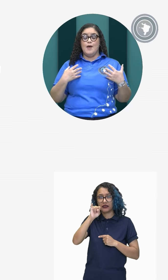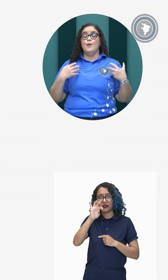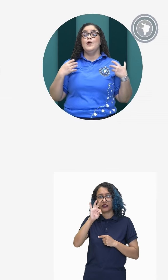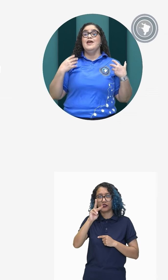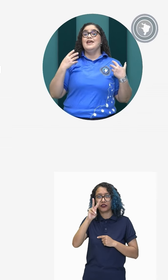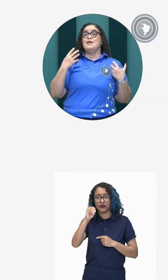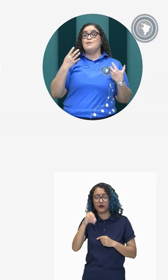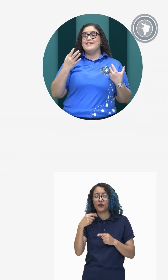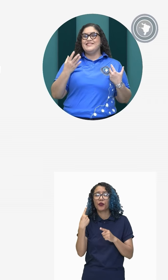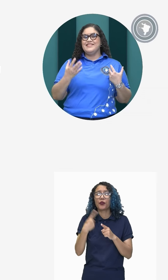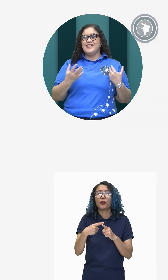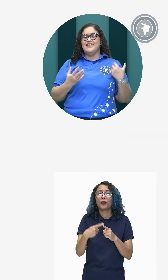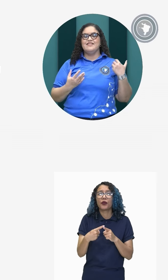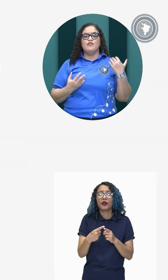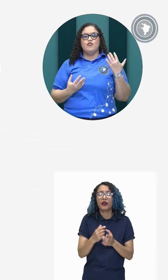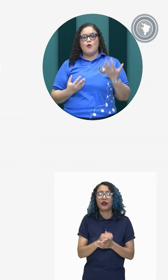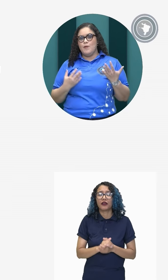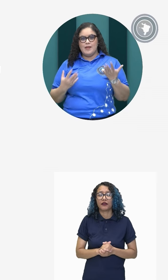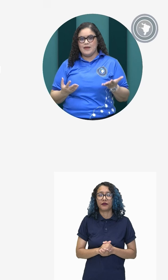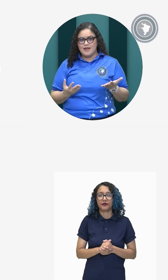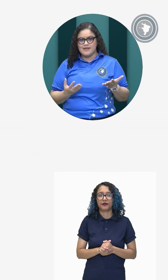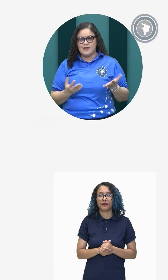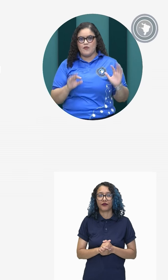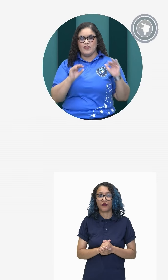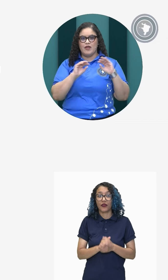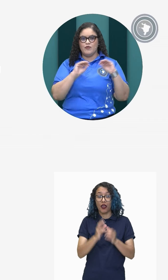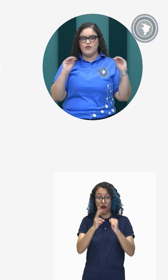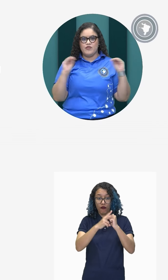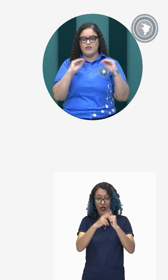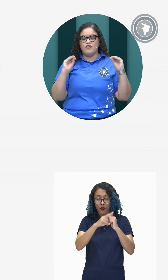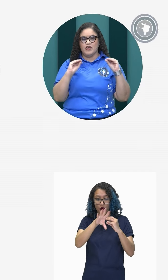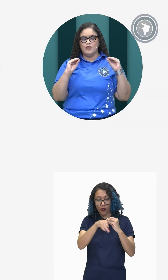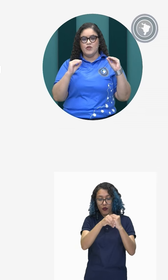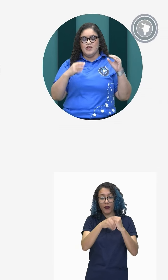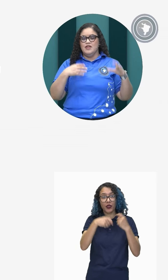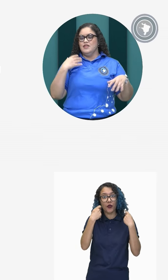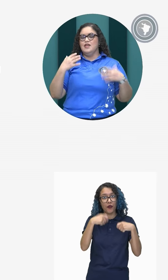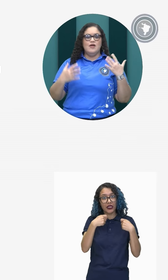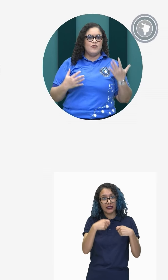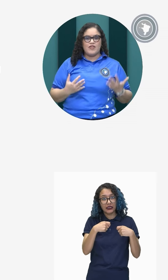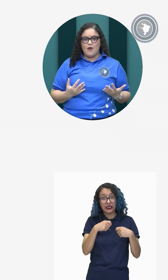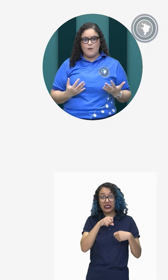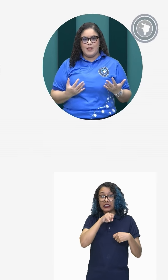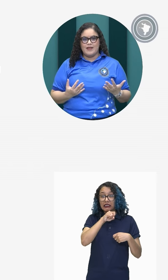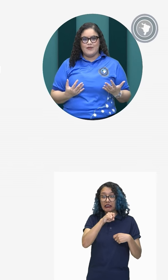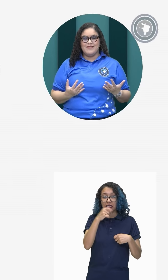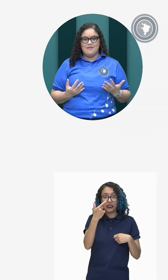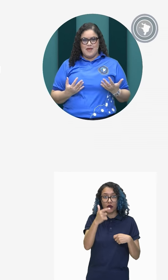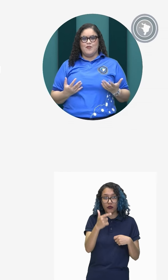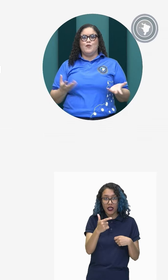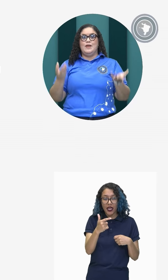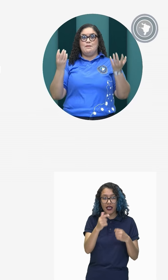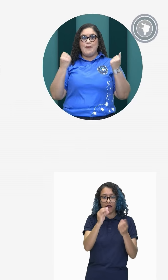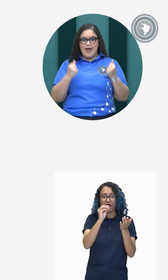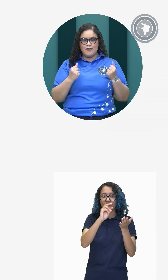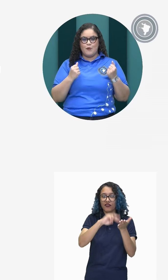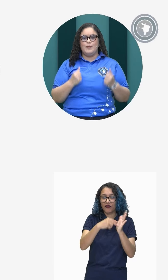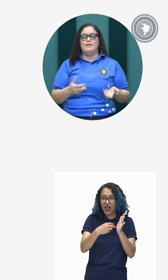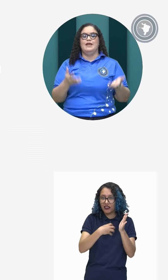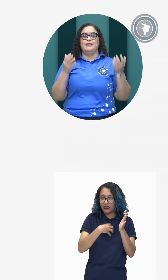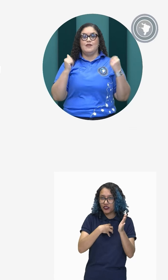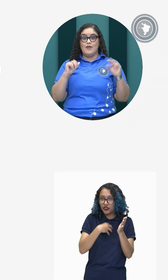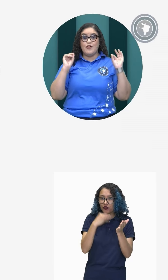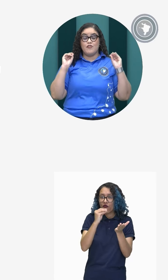um verbo que precisa de complementação, senão o seu sentido não está completo em si mesmo. Ele